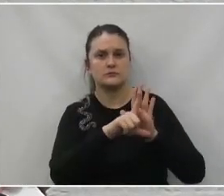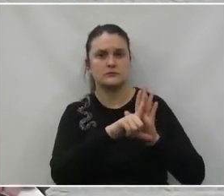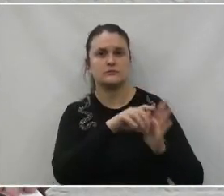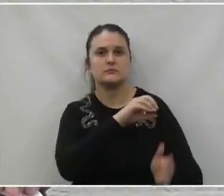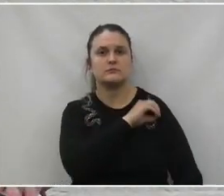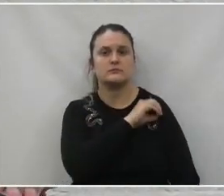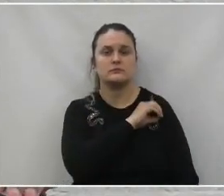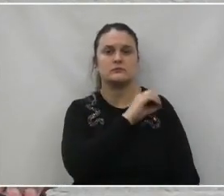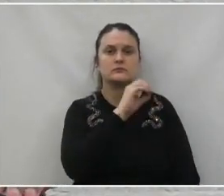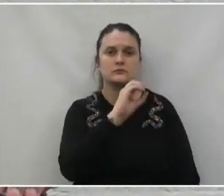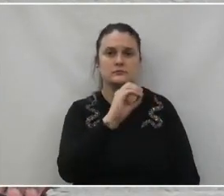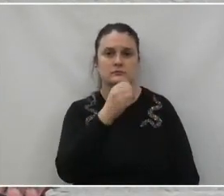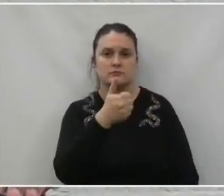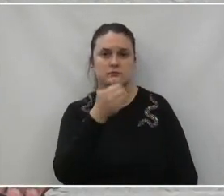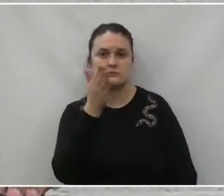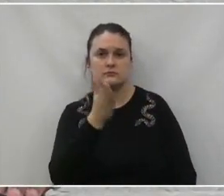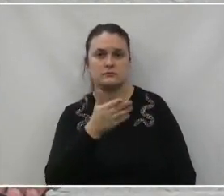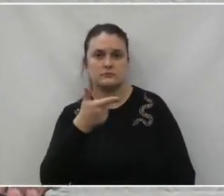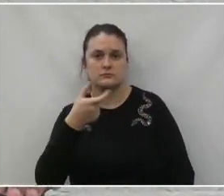de lei ordinário número